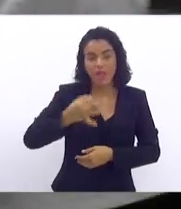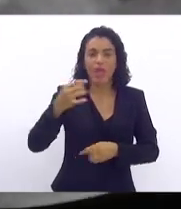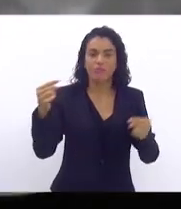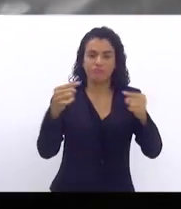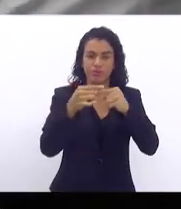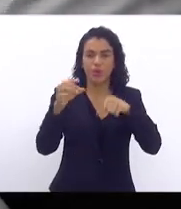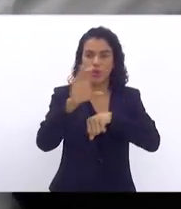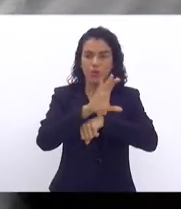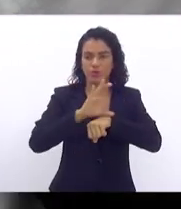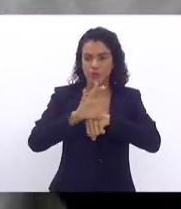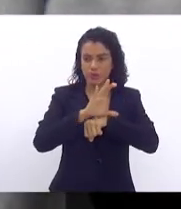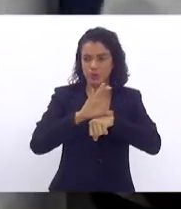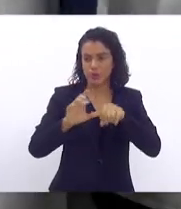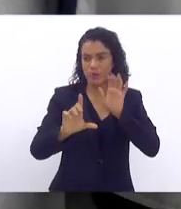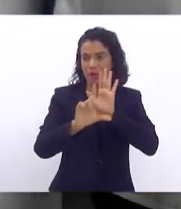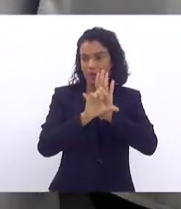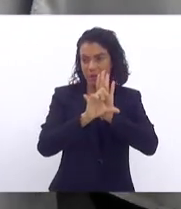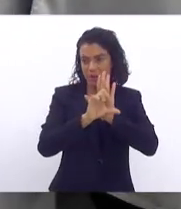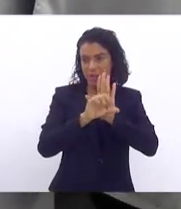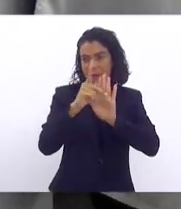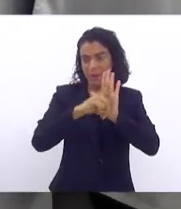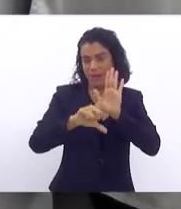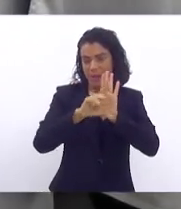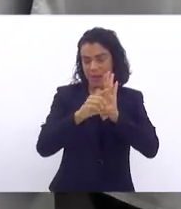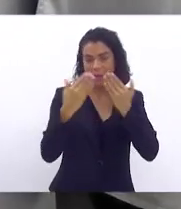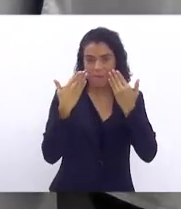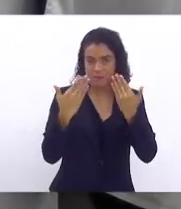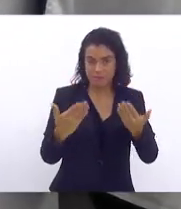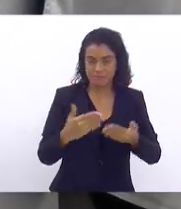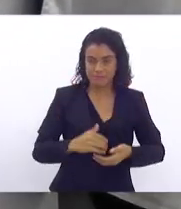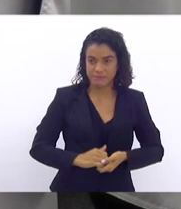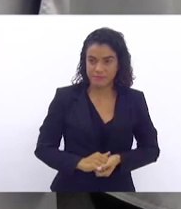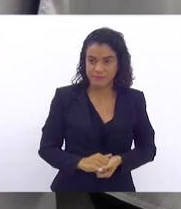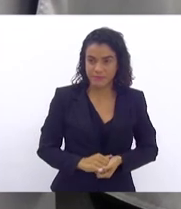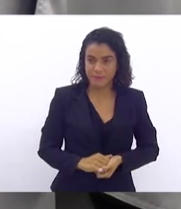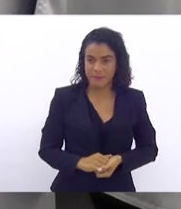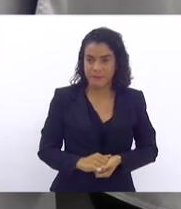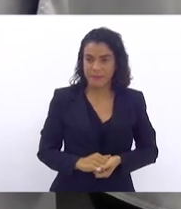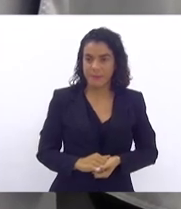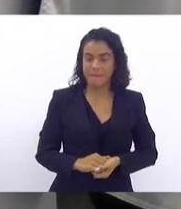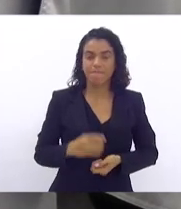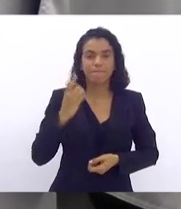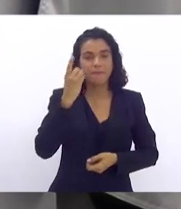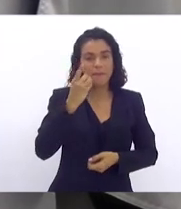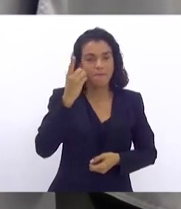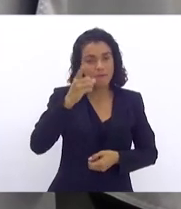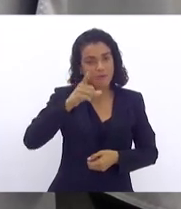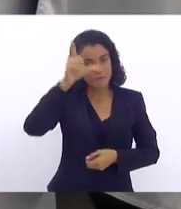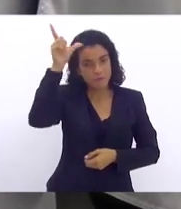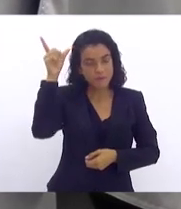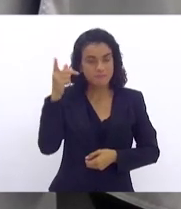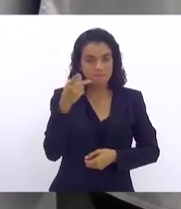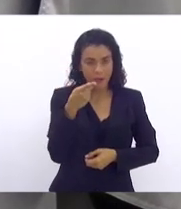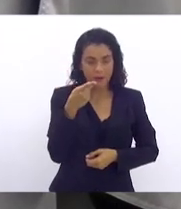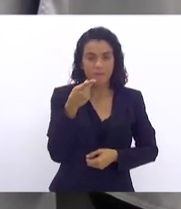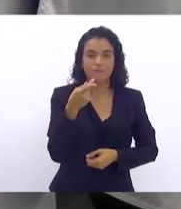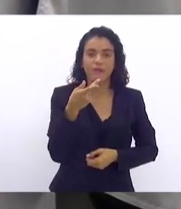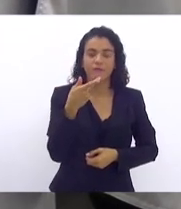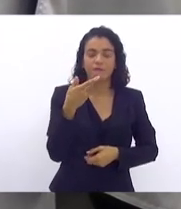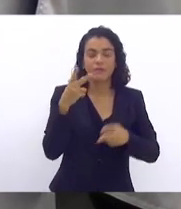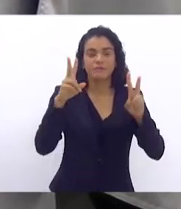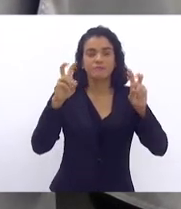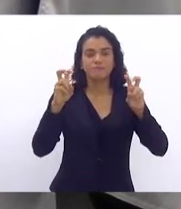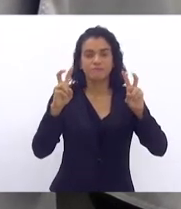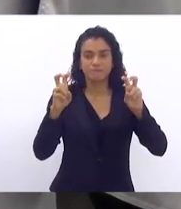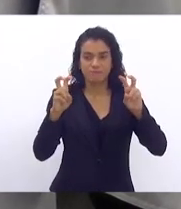constitucional a lei, o PLC apresentado. O deputado Luiz Paulo traz como argumento a